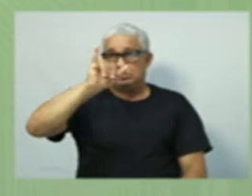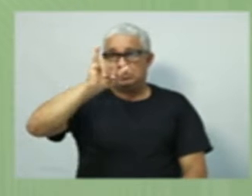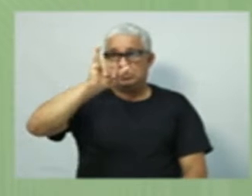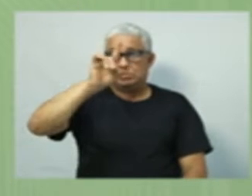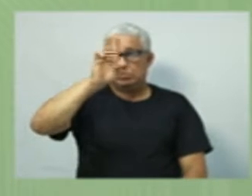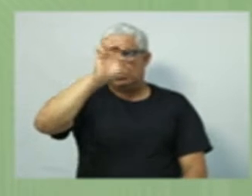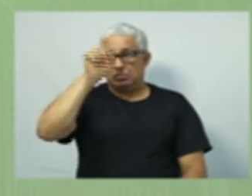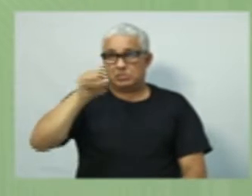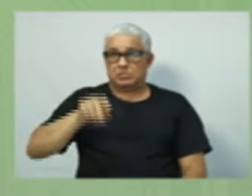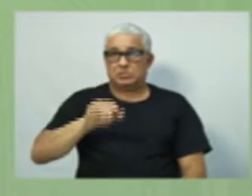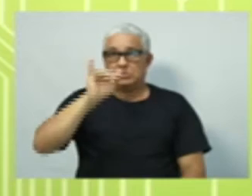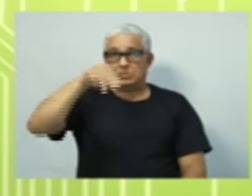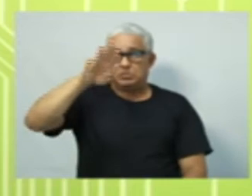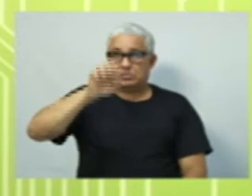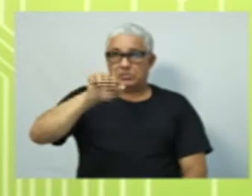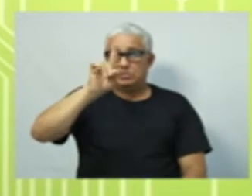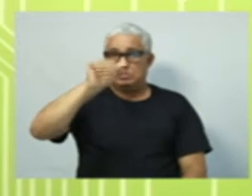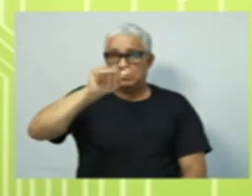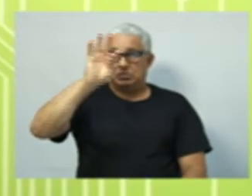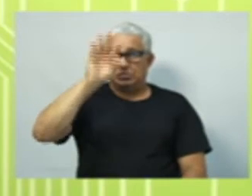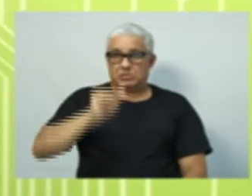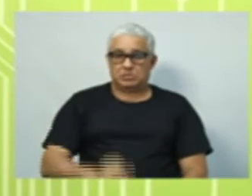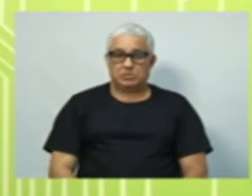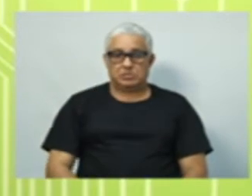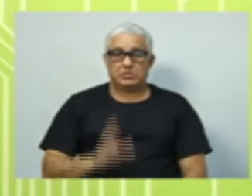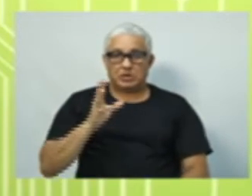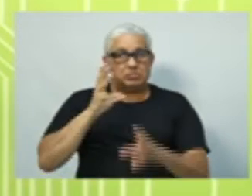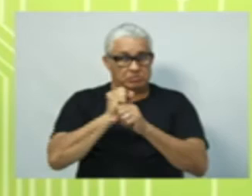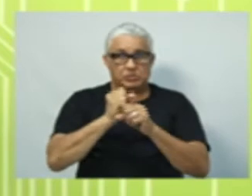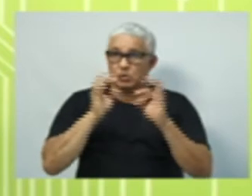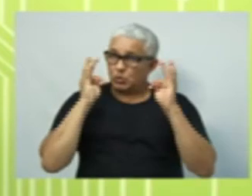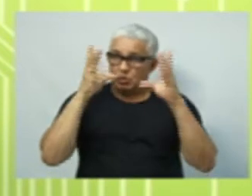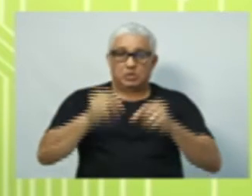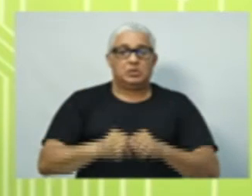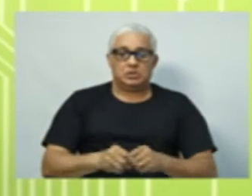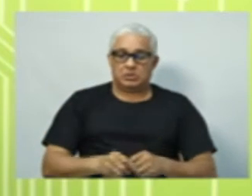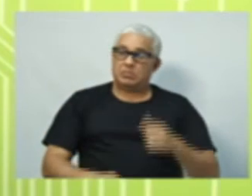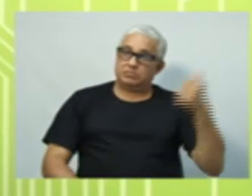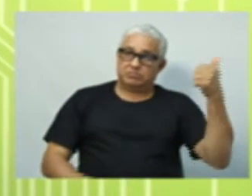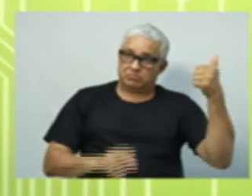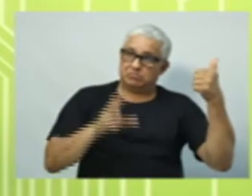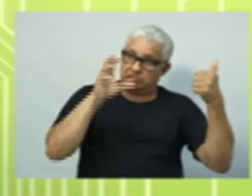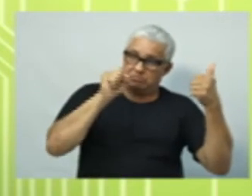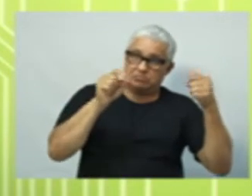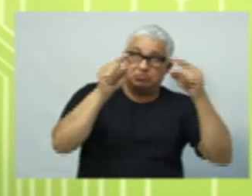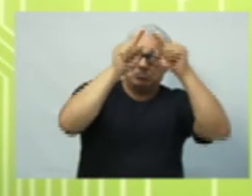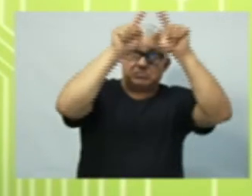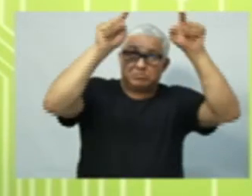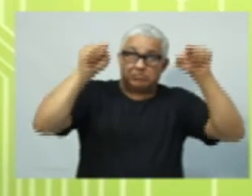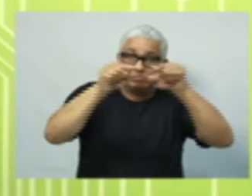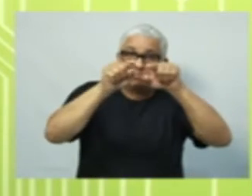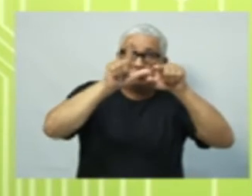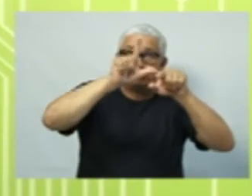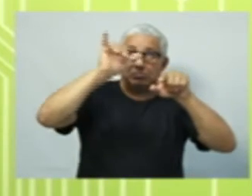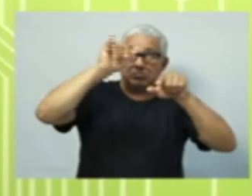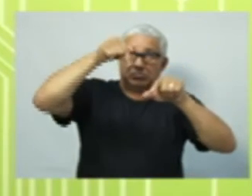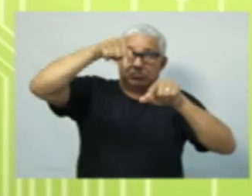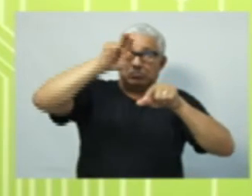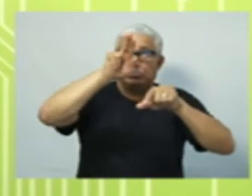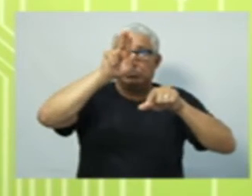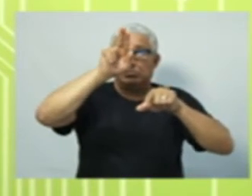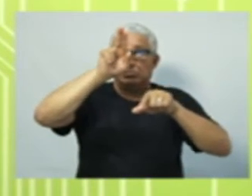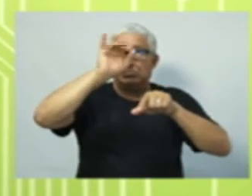todos qualquer lado da liquidez nós já fizemos beleza pegamos a primeira perna do tripé liquidez agora nós vamos à segunda